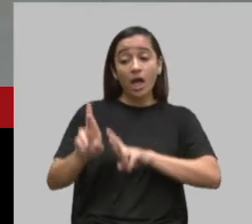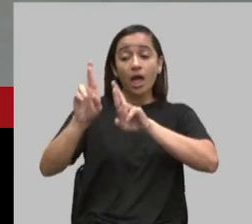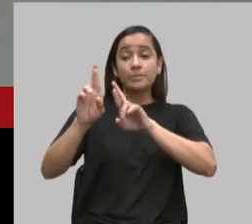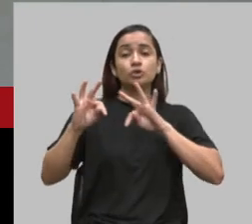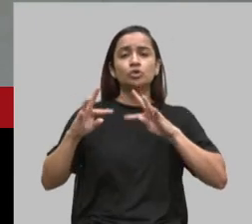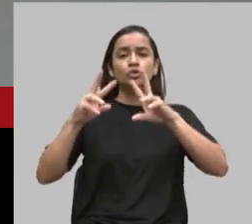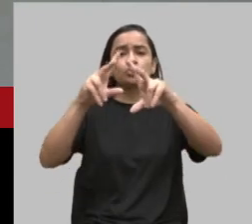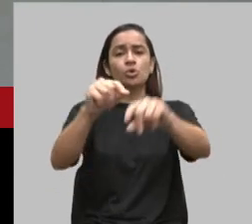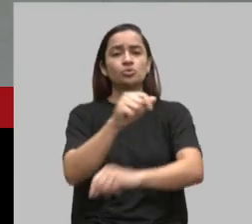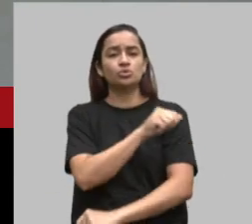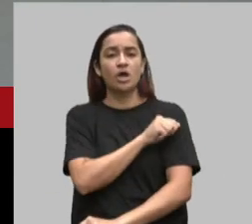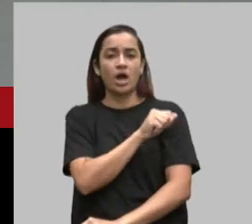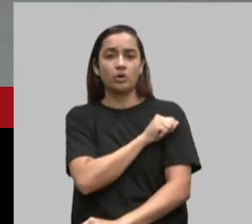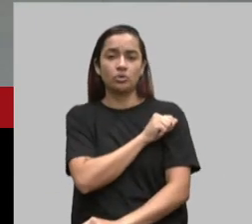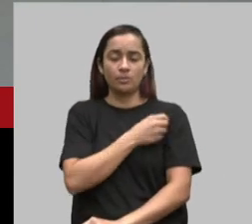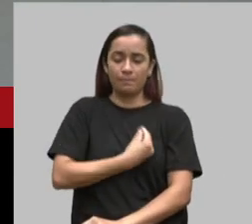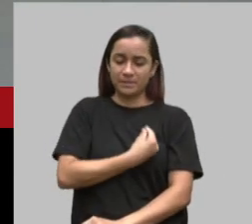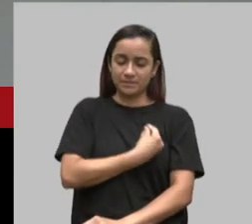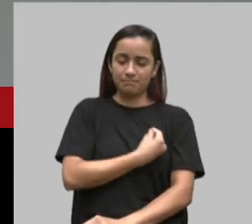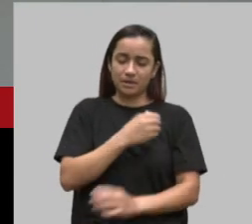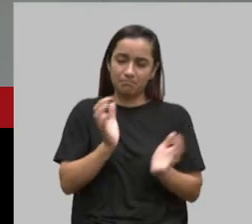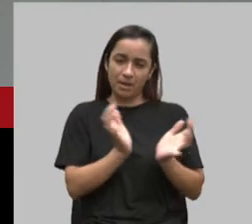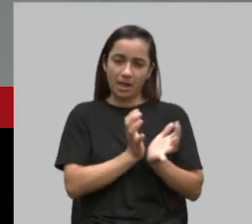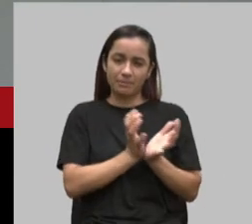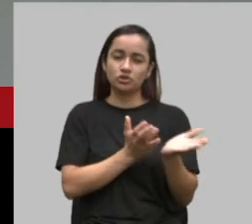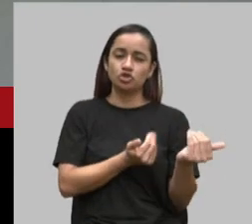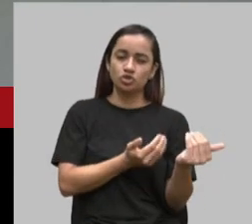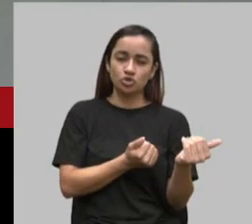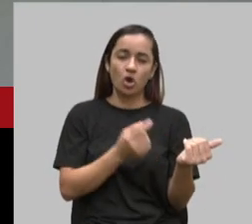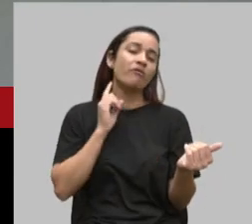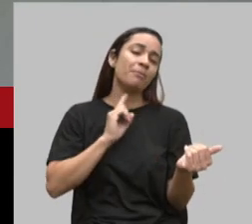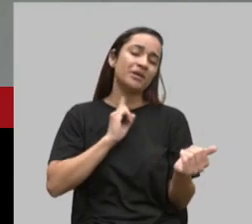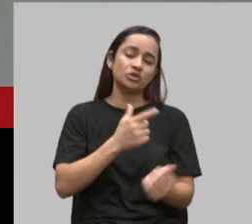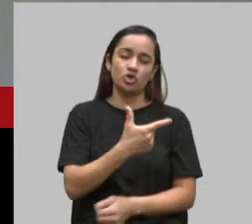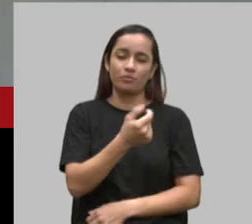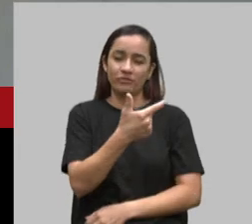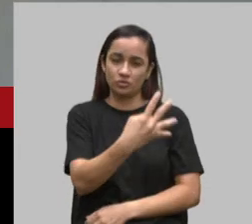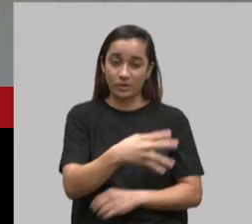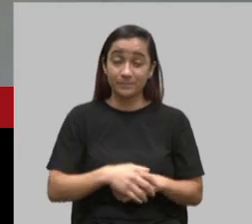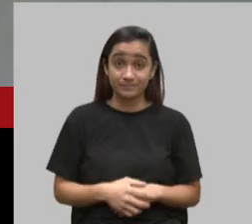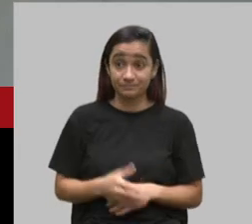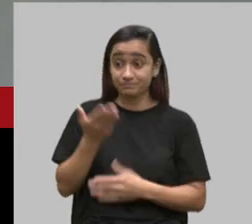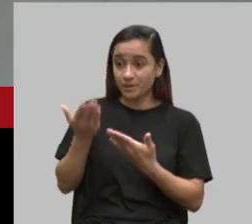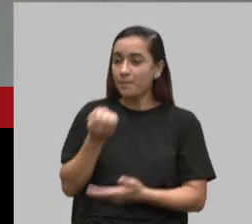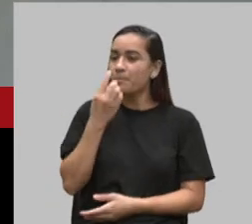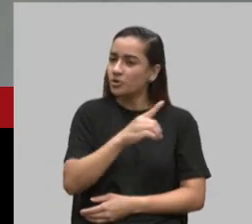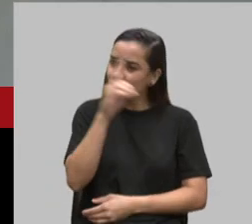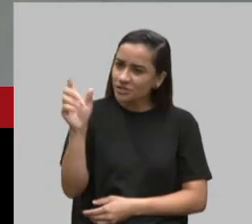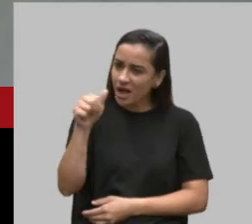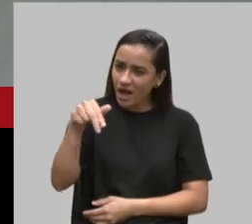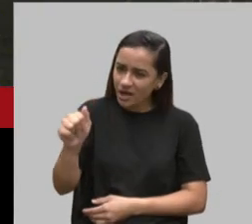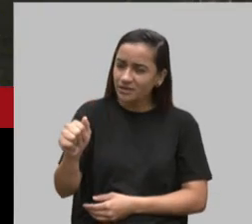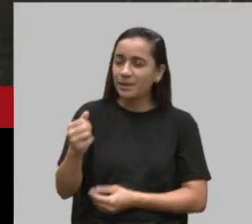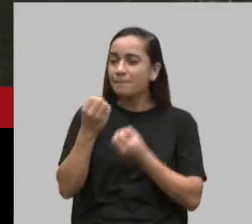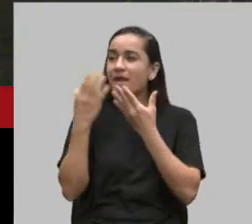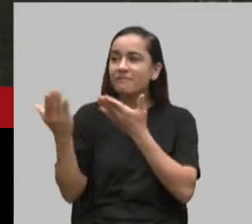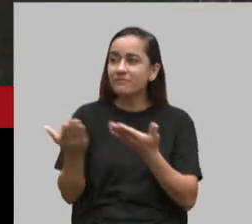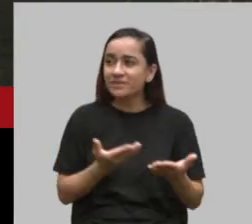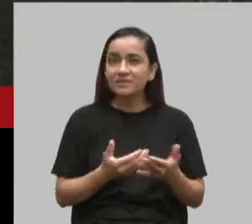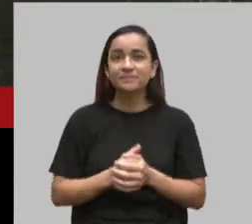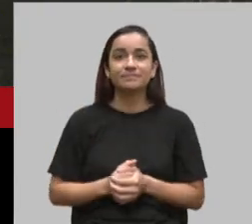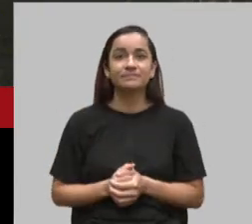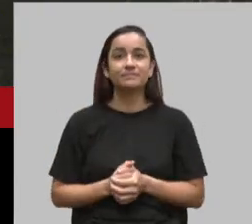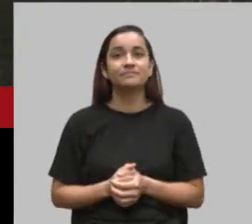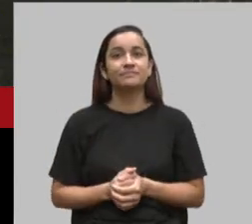participantes do Parlamento jovem Minas 2024 Ana Clara Bom dia bem-vinda bom dia a